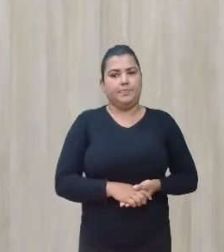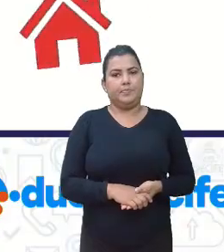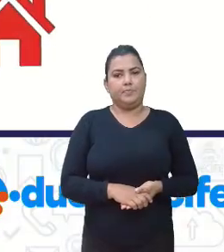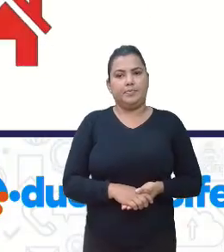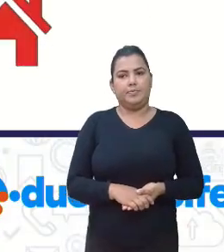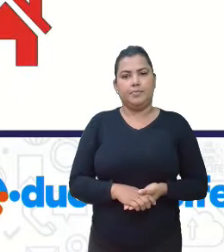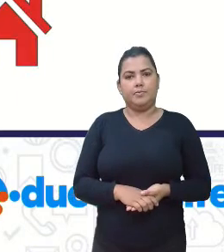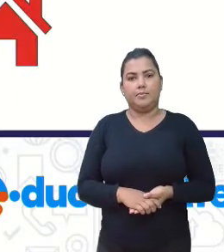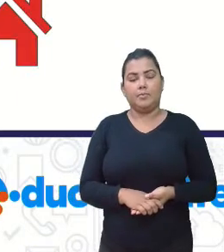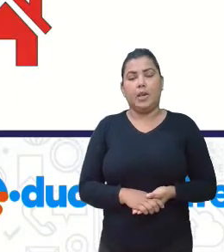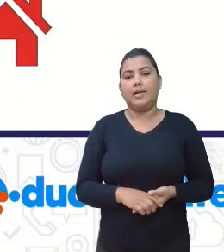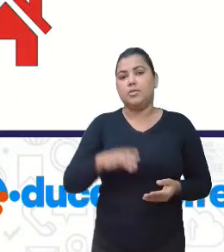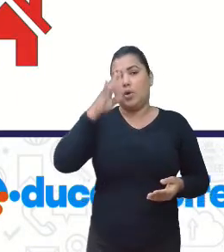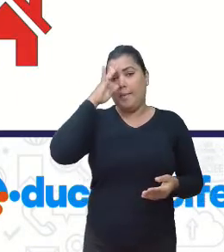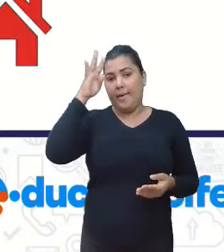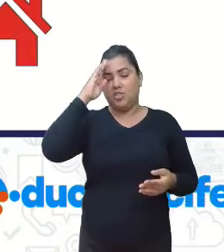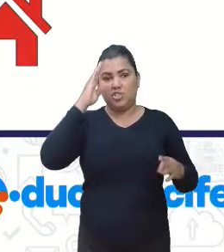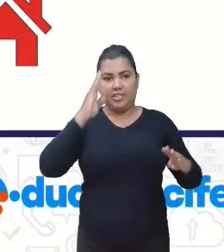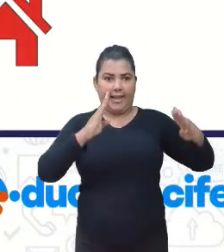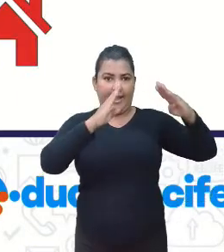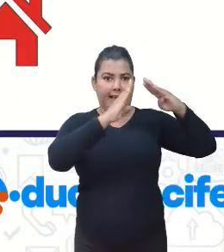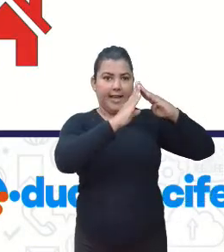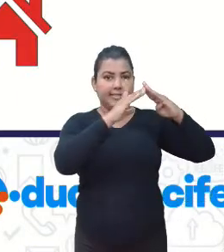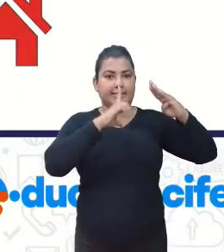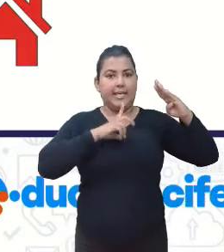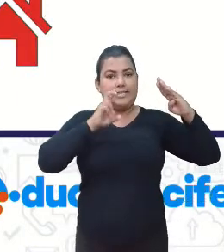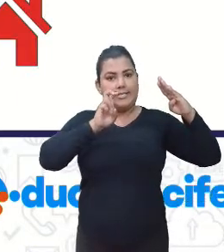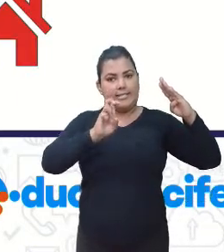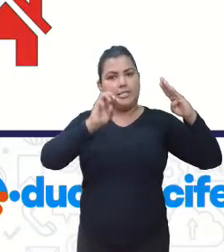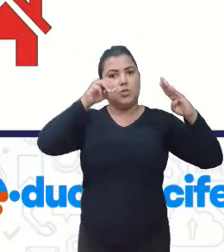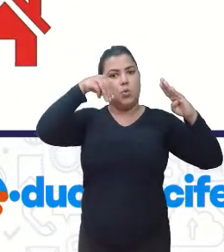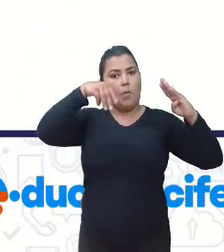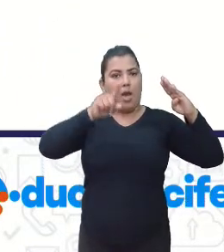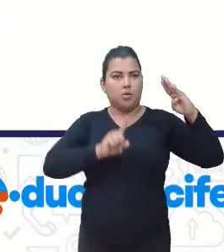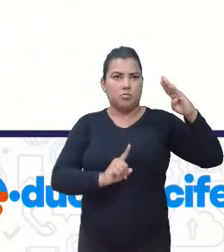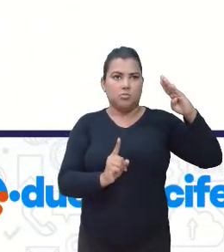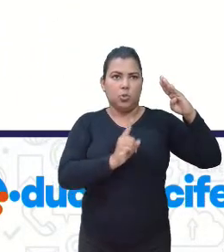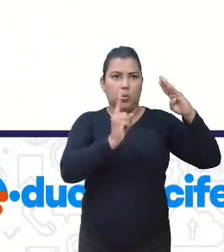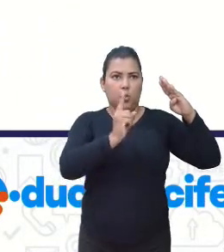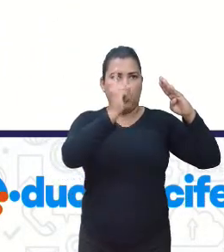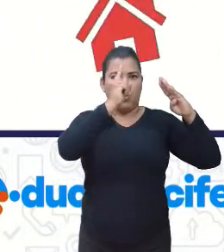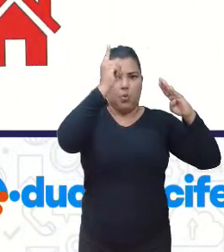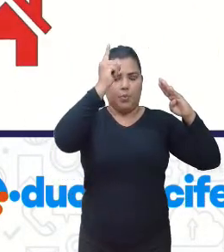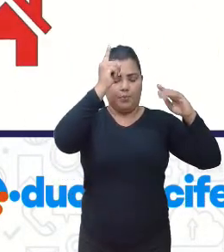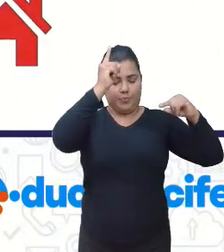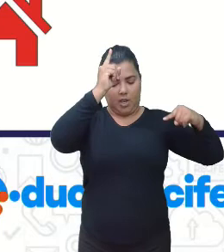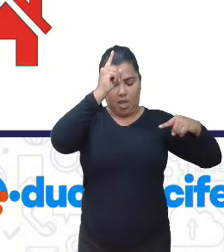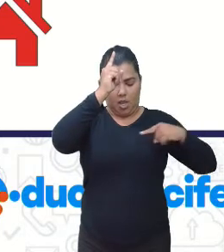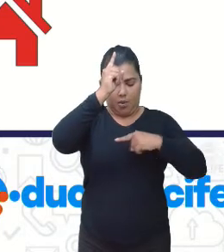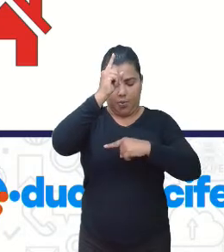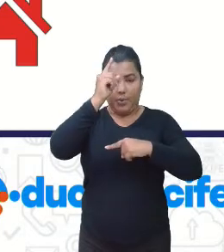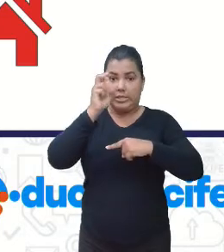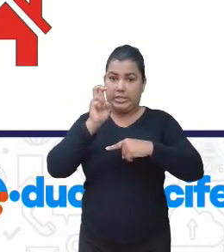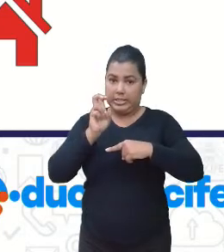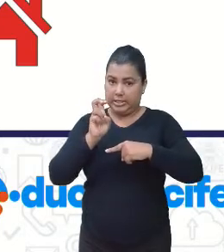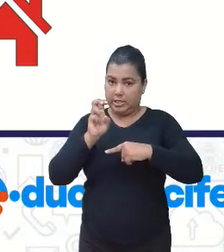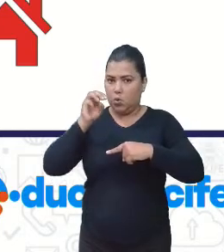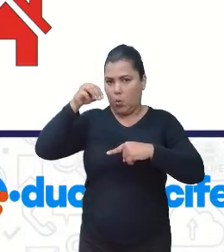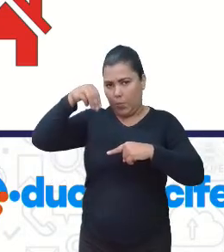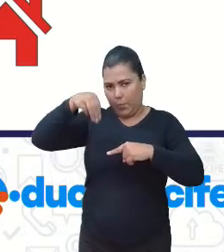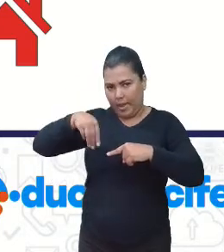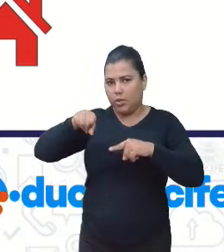situação. Imagina que a casa ela tenha 5 metros de altura e ela tenha 5 metros de largura, tá certo? É uma